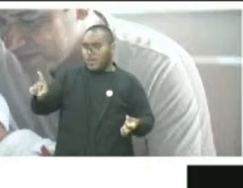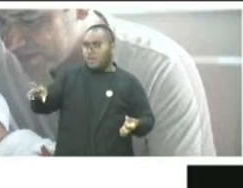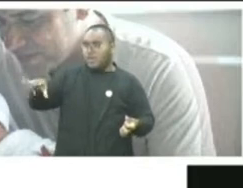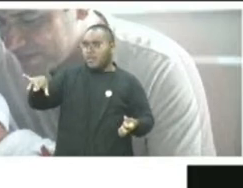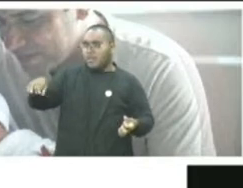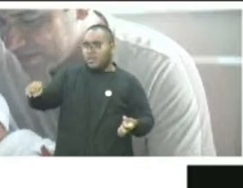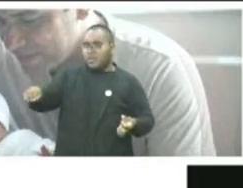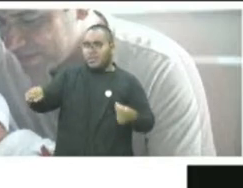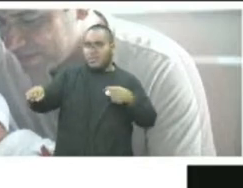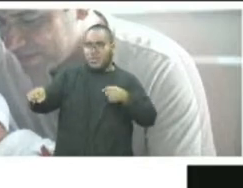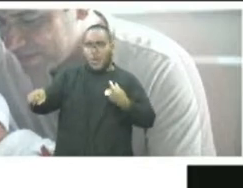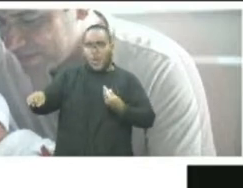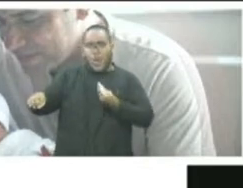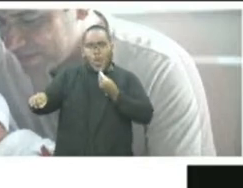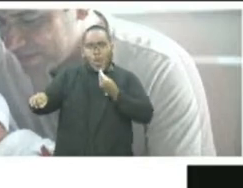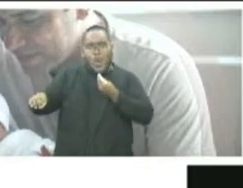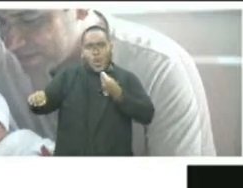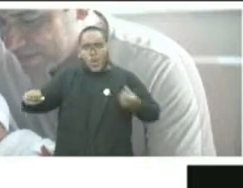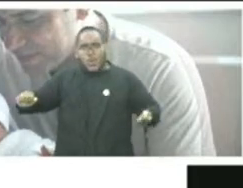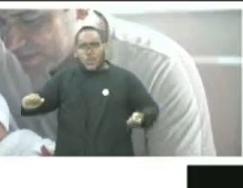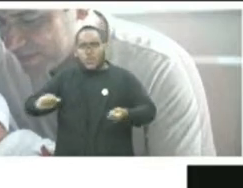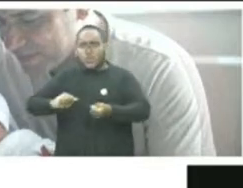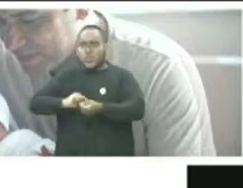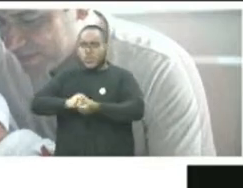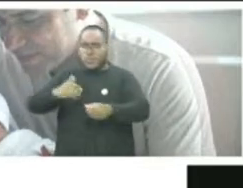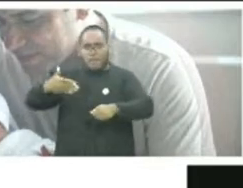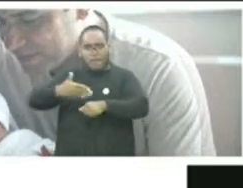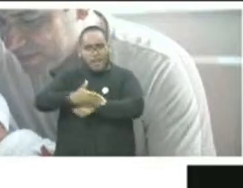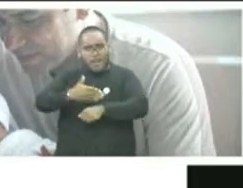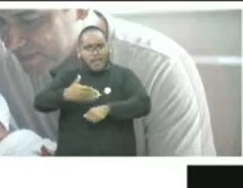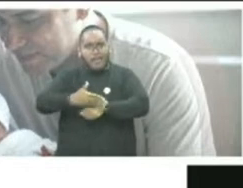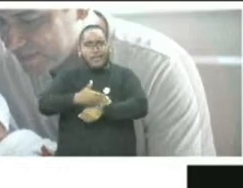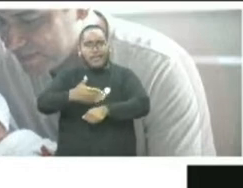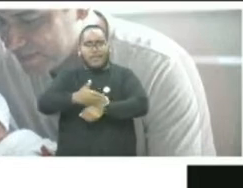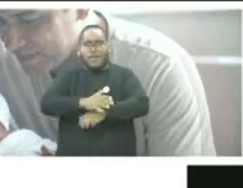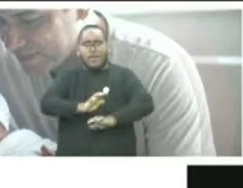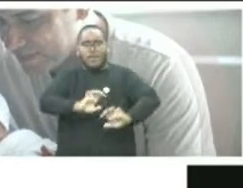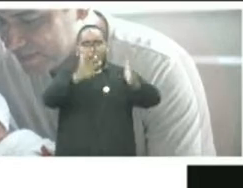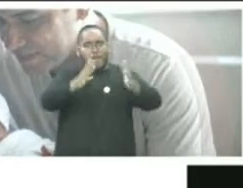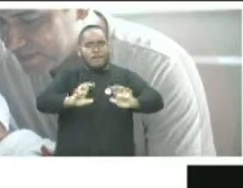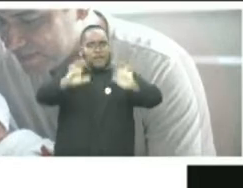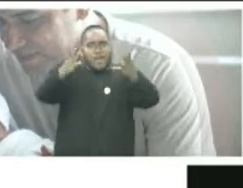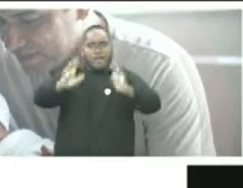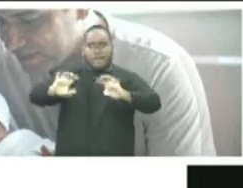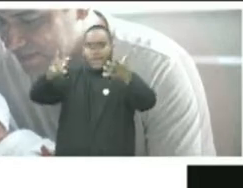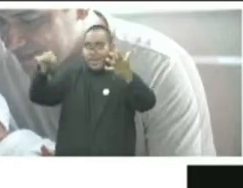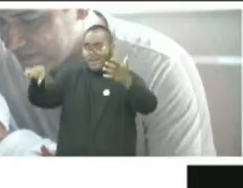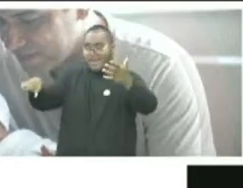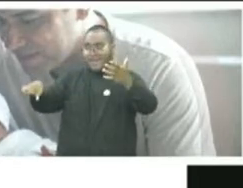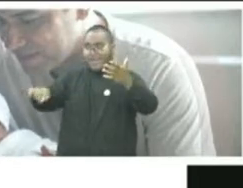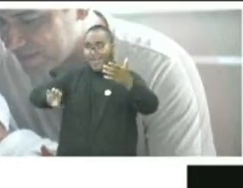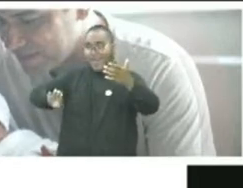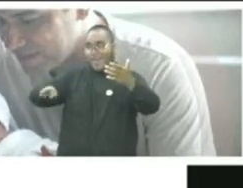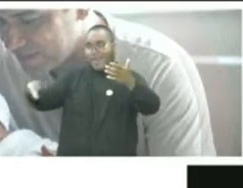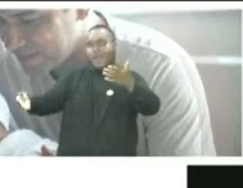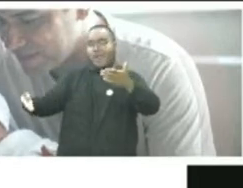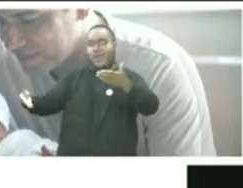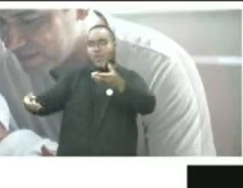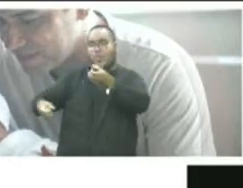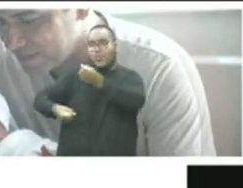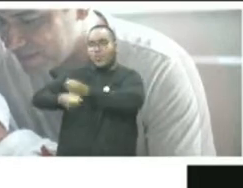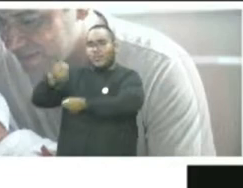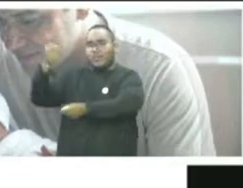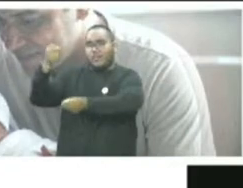em muitos desses eventos, infelizmente faleceu no ano passado. Mas Catânio